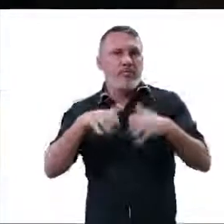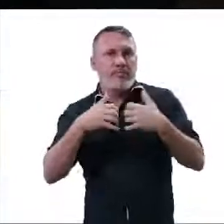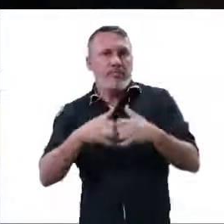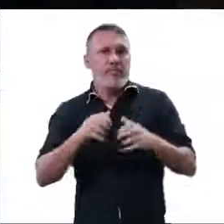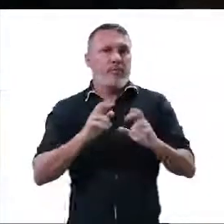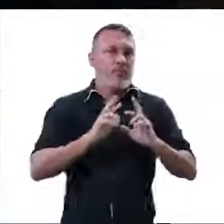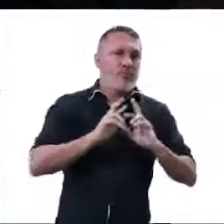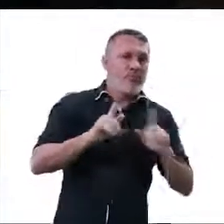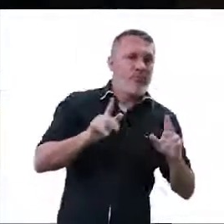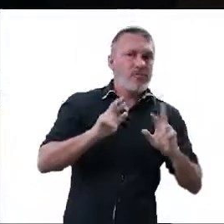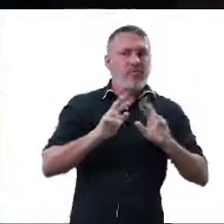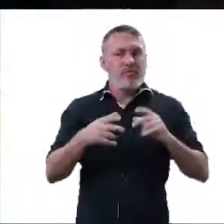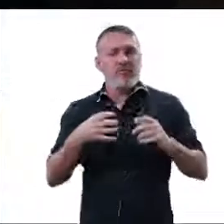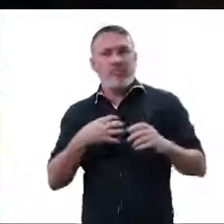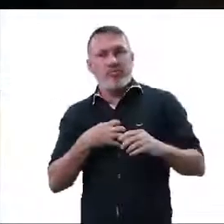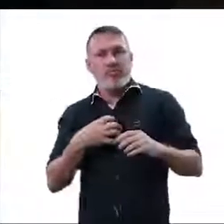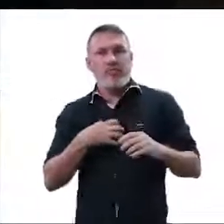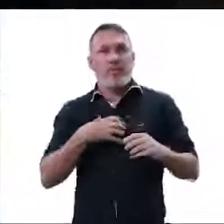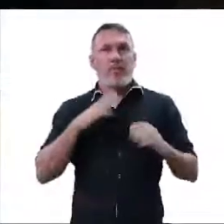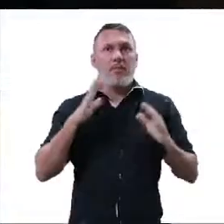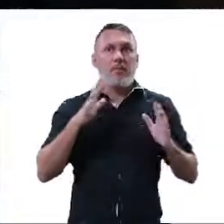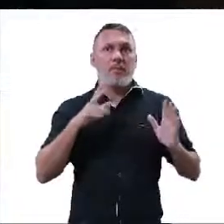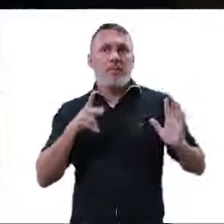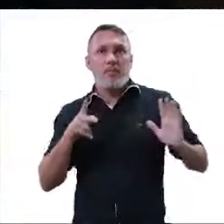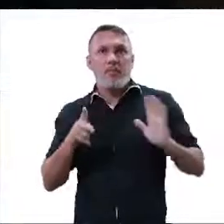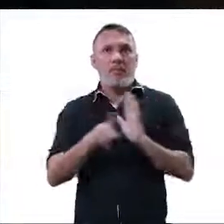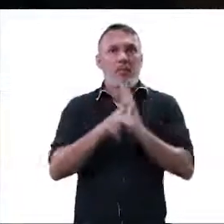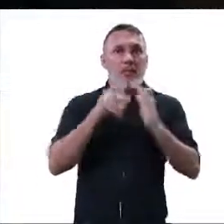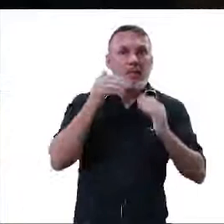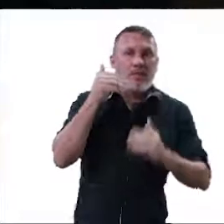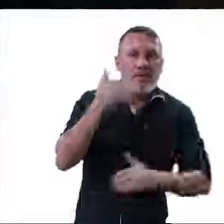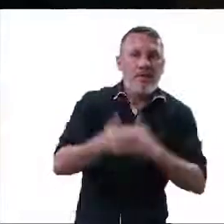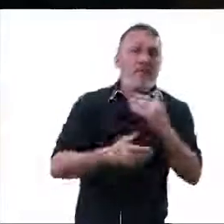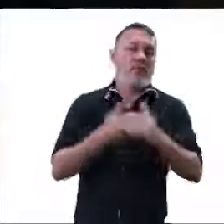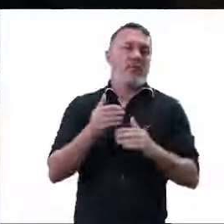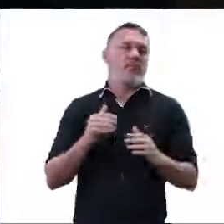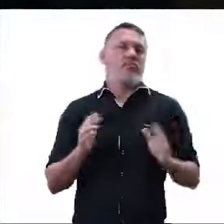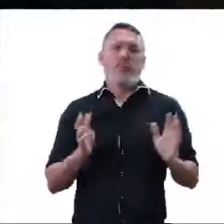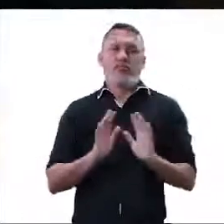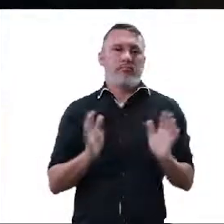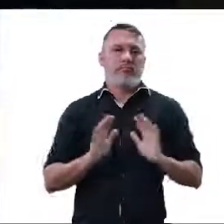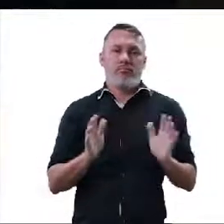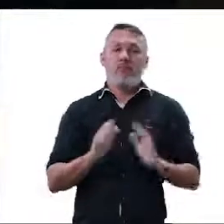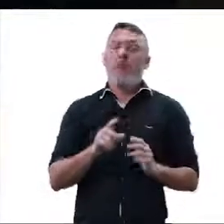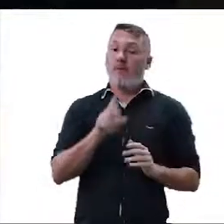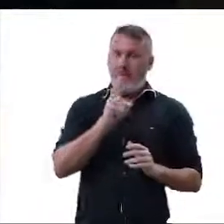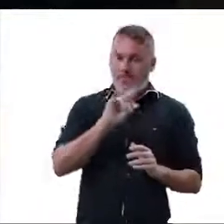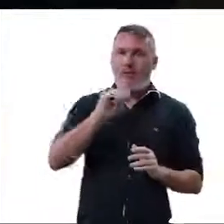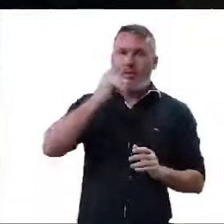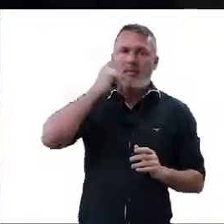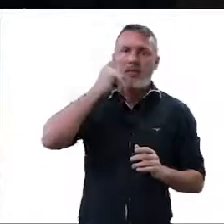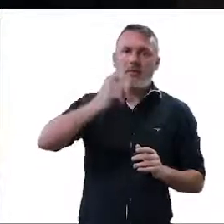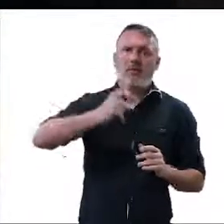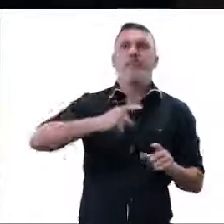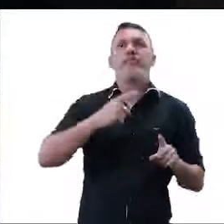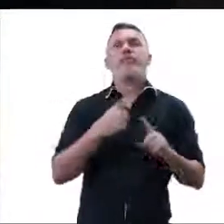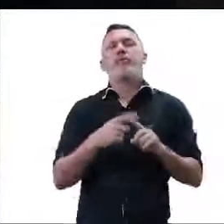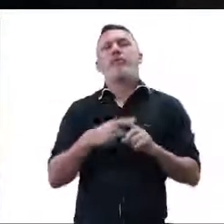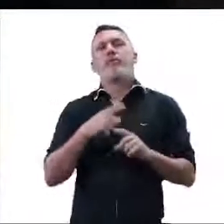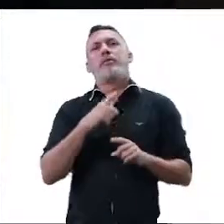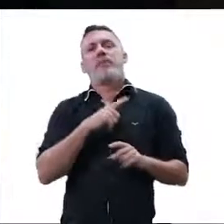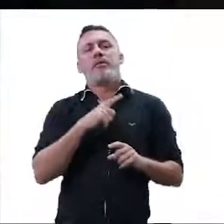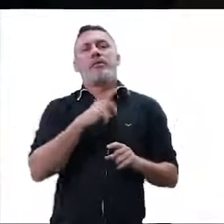de abordagem, mas não plenamente desenvolvida. Então isso vai ser muito interessante, porque é um